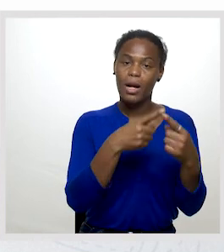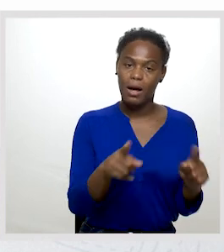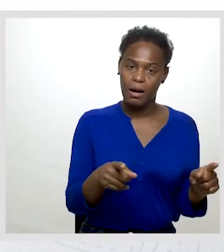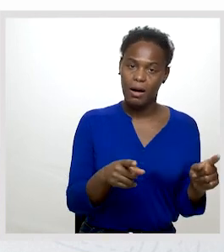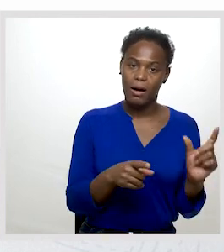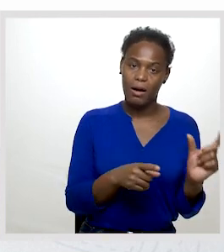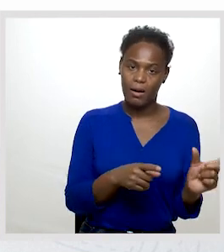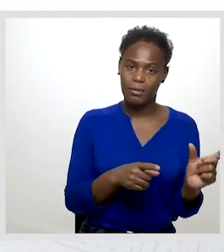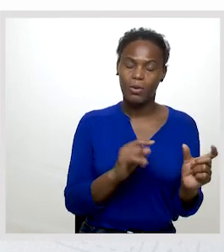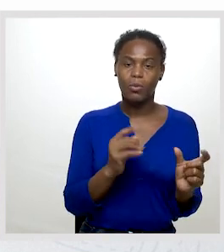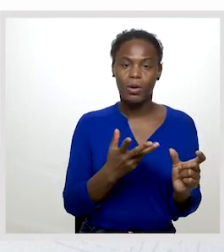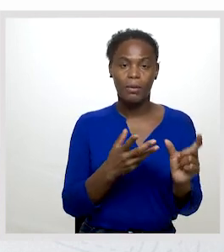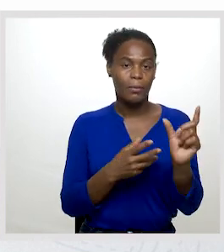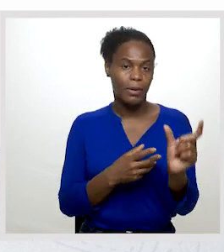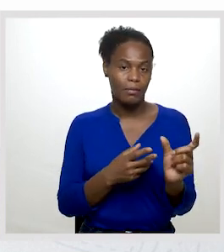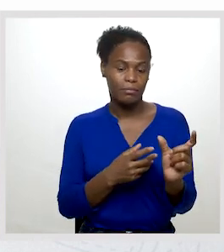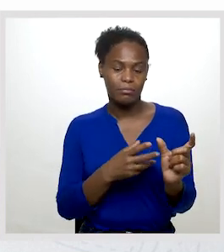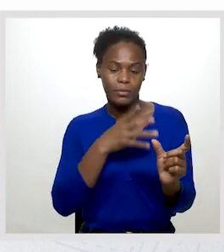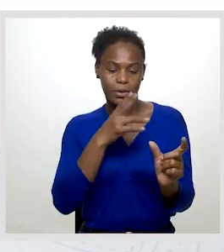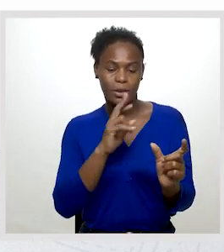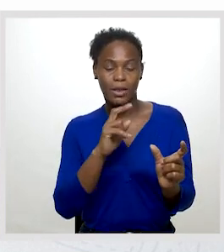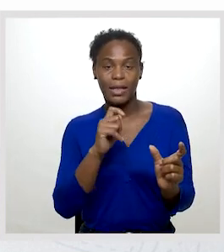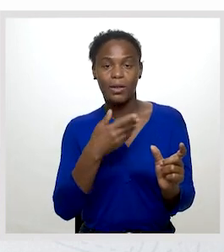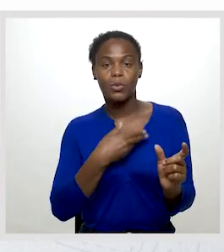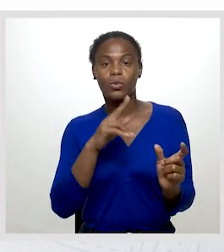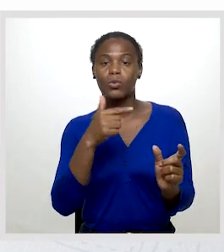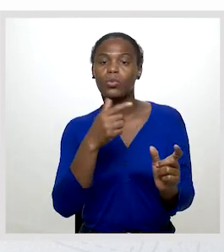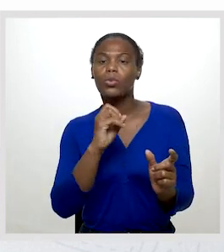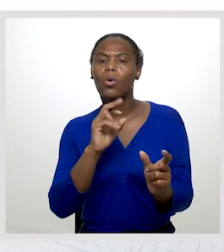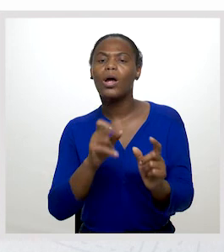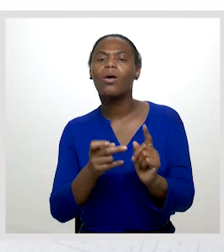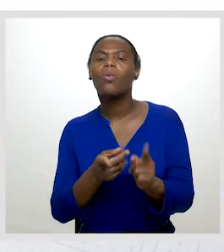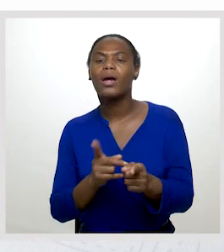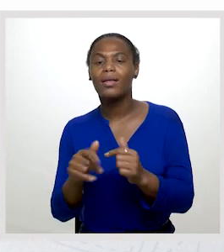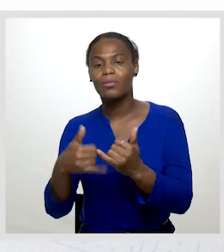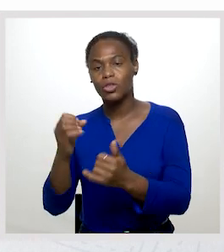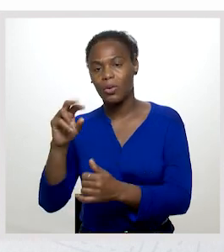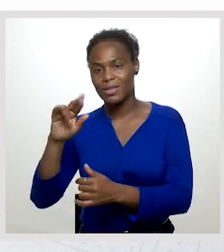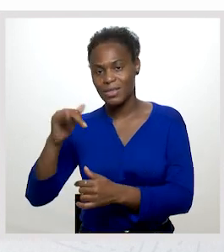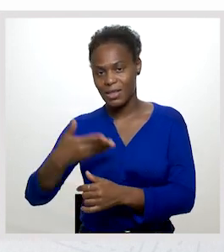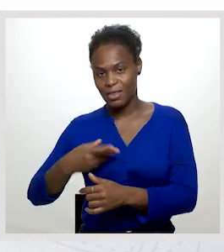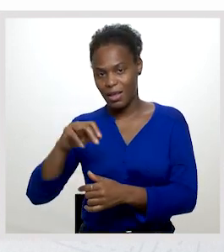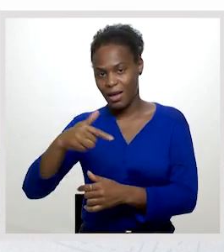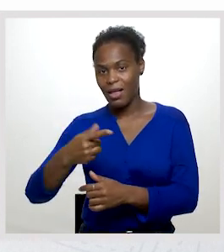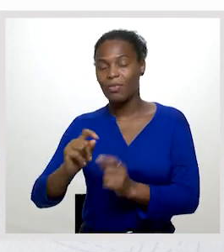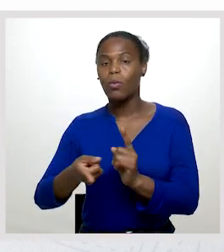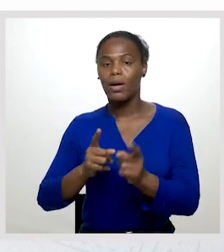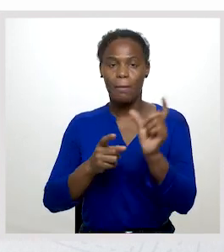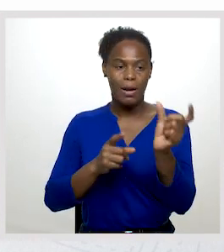Distinguir a palavra, qual é o significado redutora e de oxidante. O termo dessas